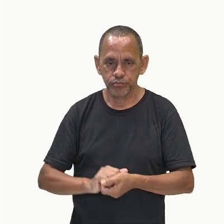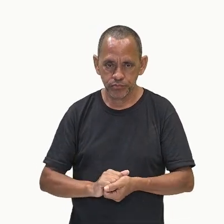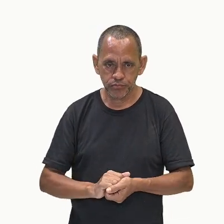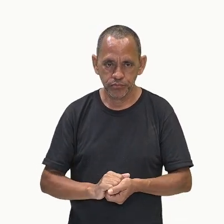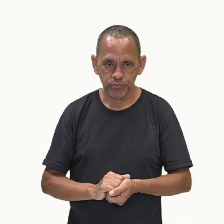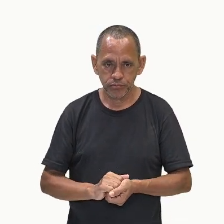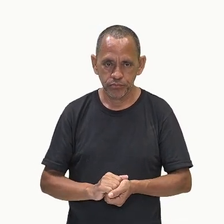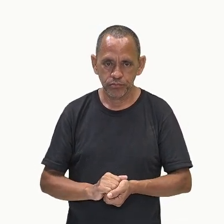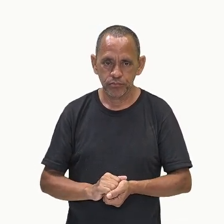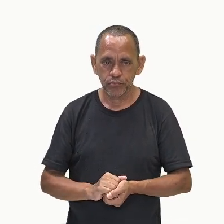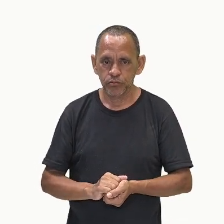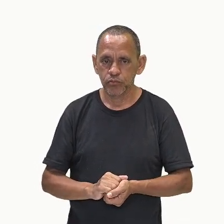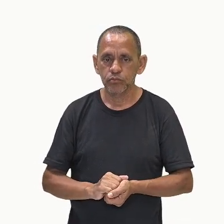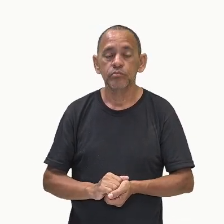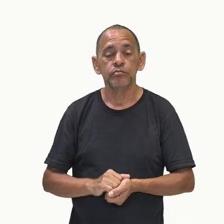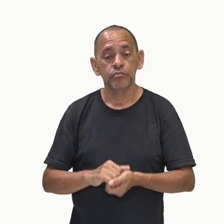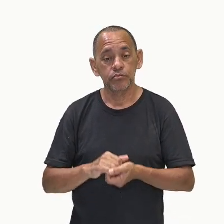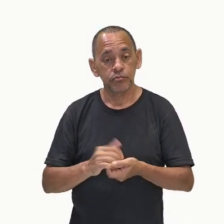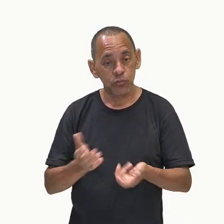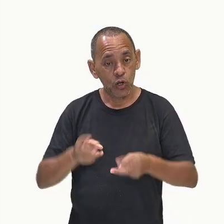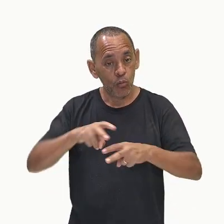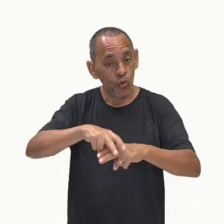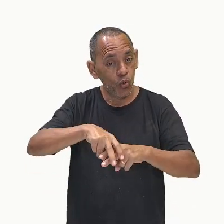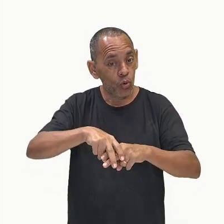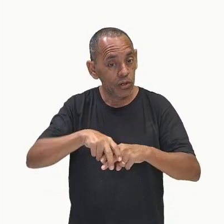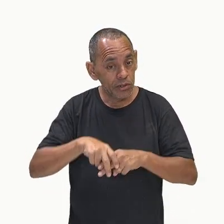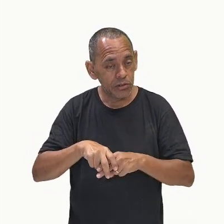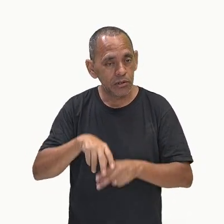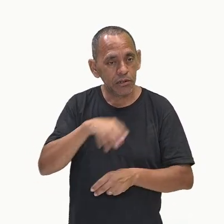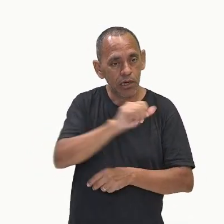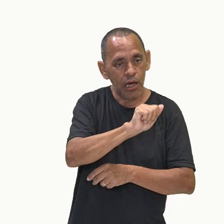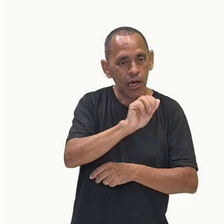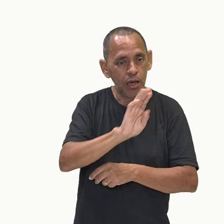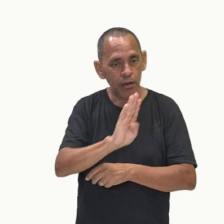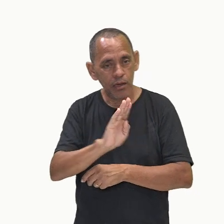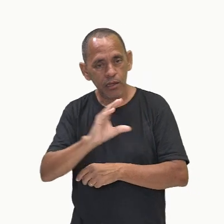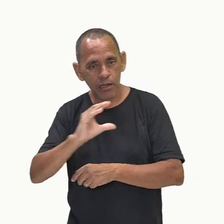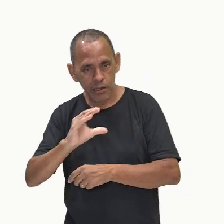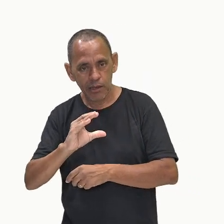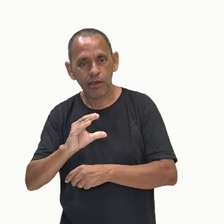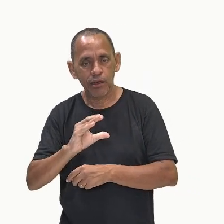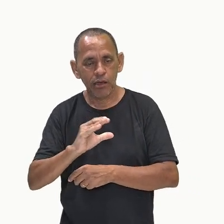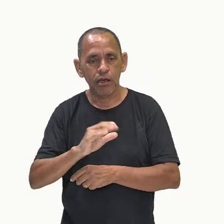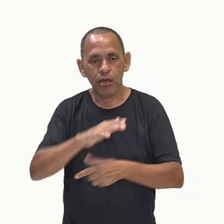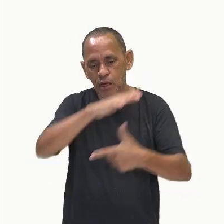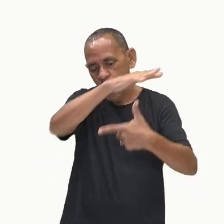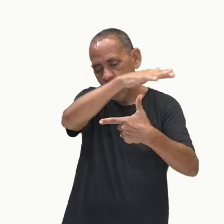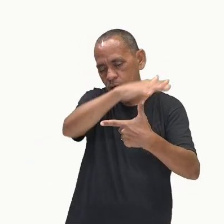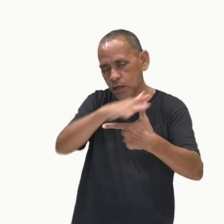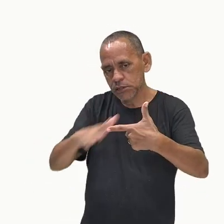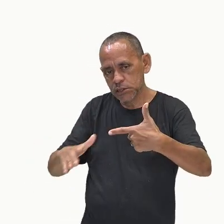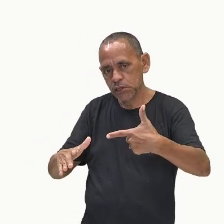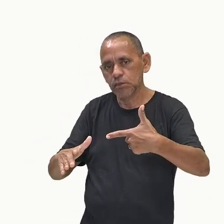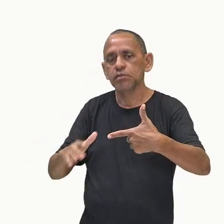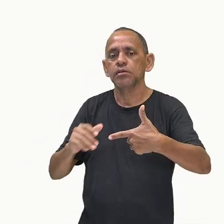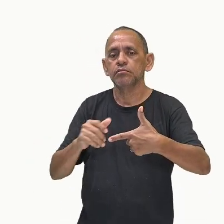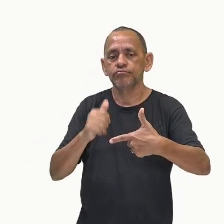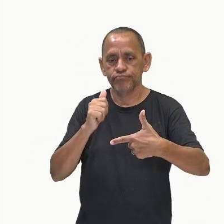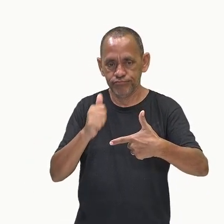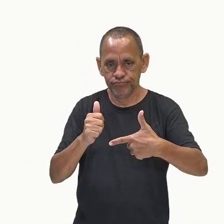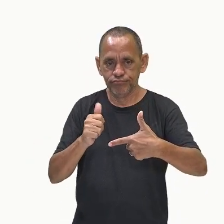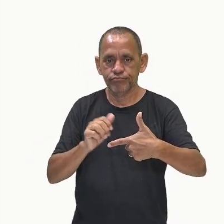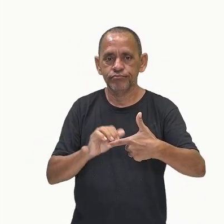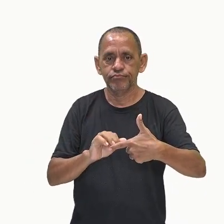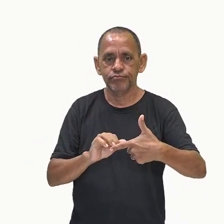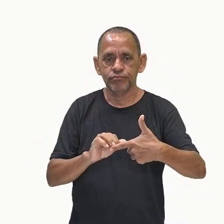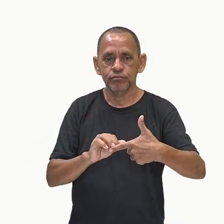quadrado. Portanto, o triângulo ABC, ele é classificado como um triângulo o quê? Retângulo. O que